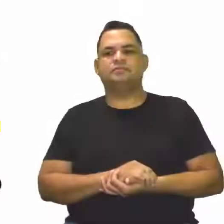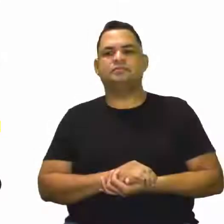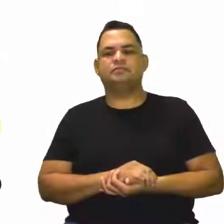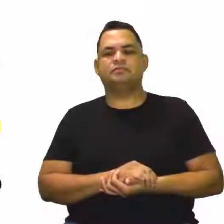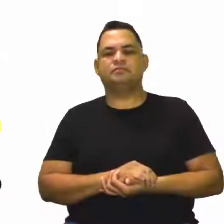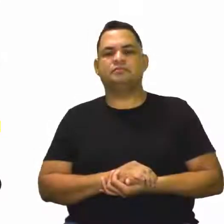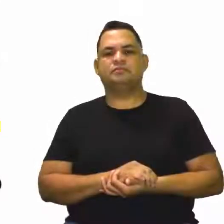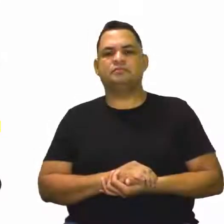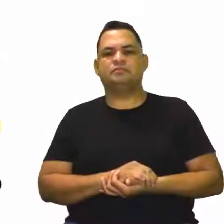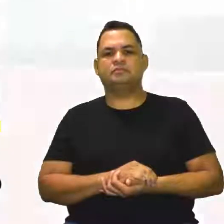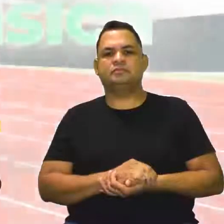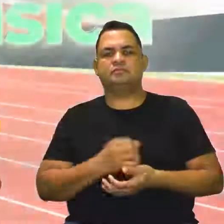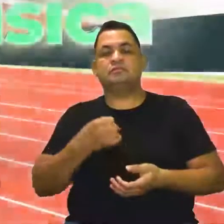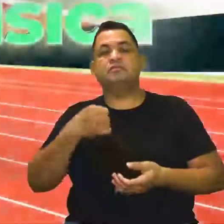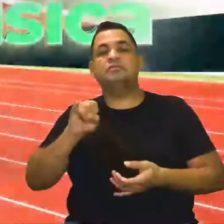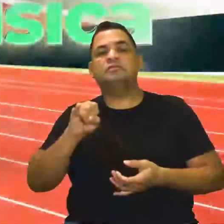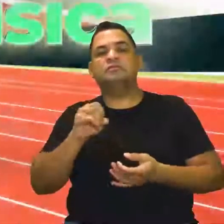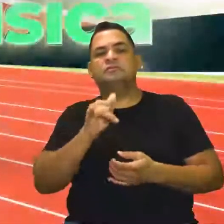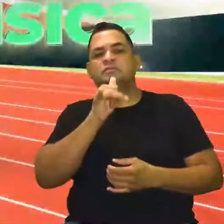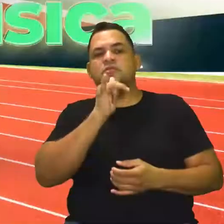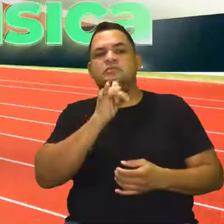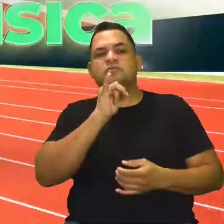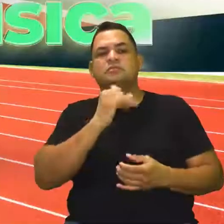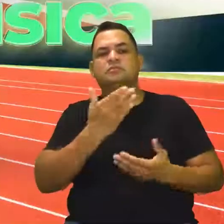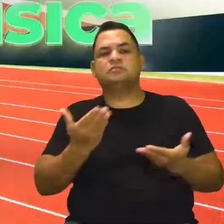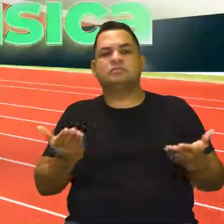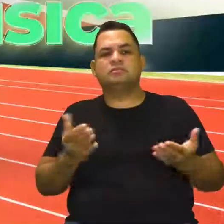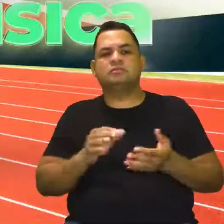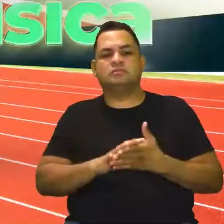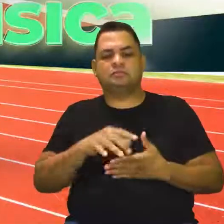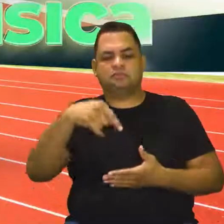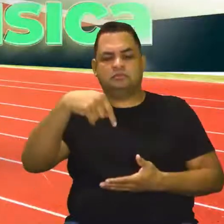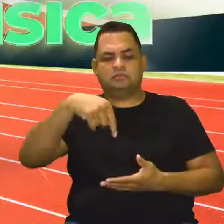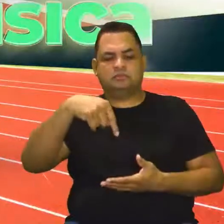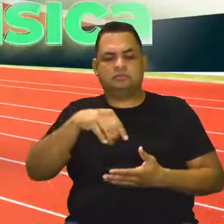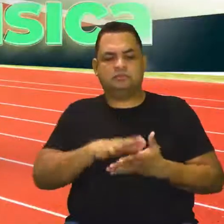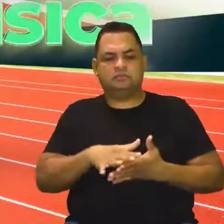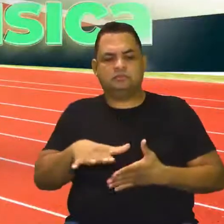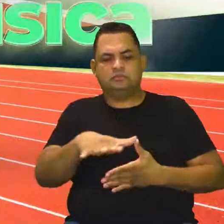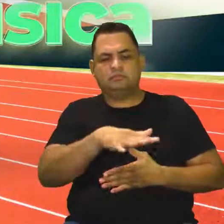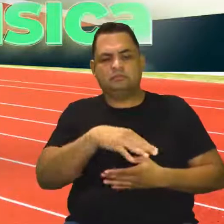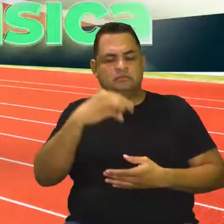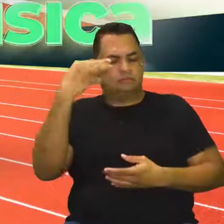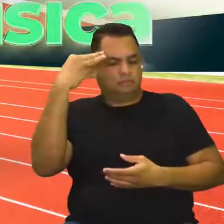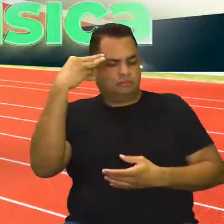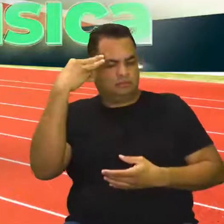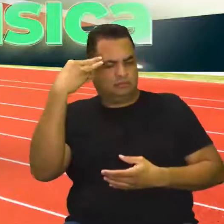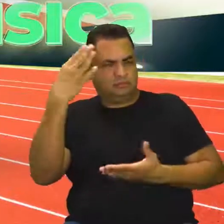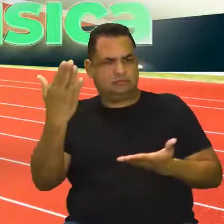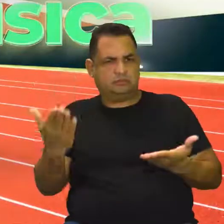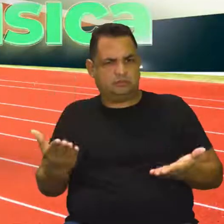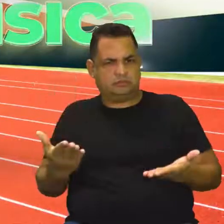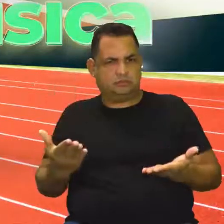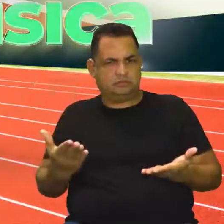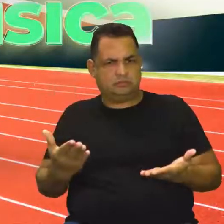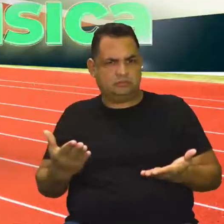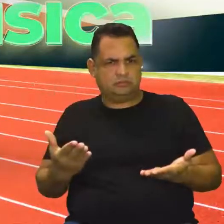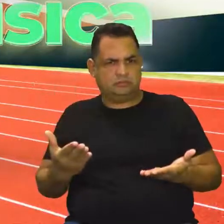comigo. Então, se por exemplo, eu estou aqui, eu tenho lá a minha dimensão mental, a minha